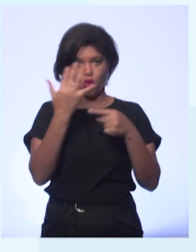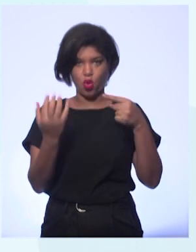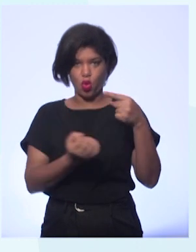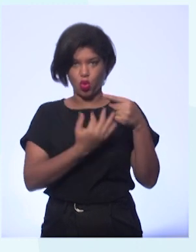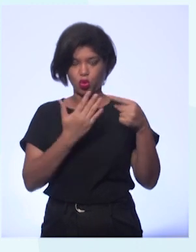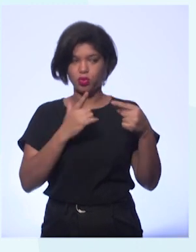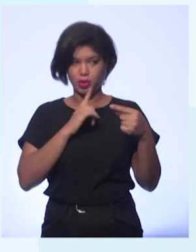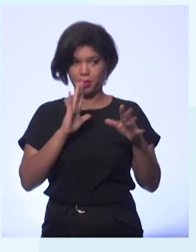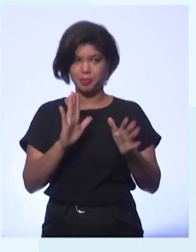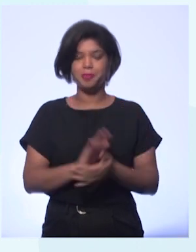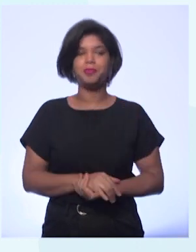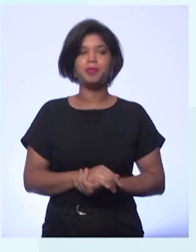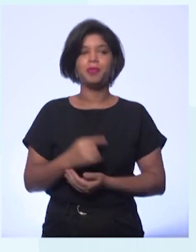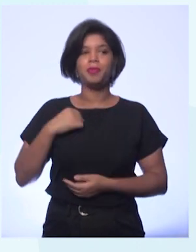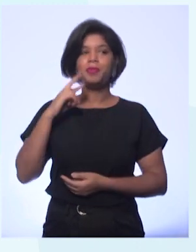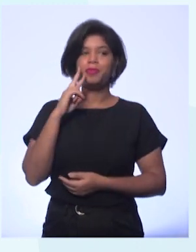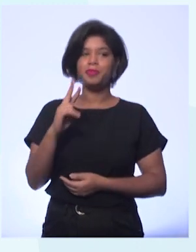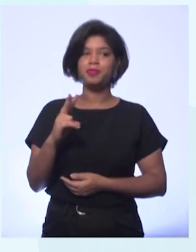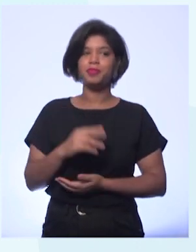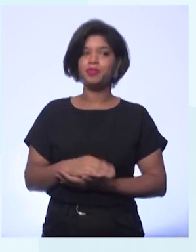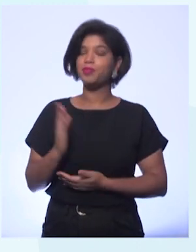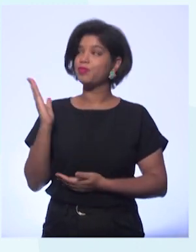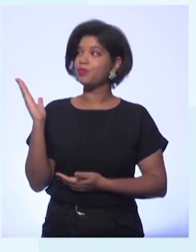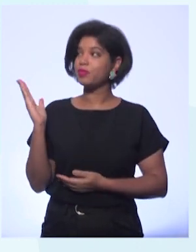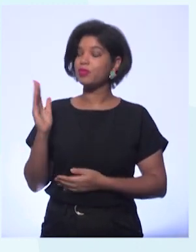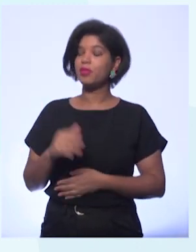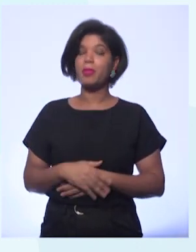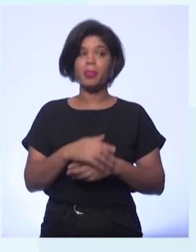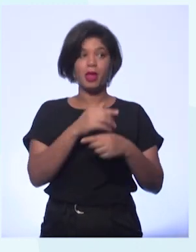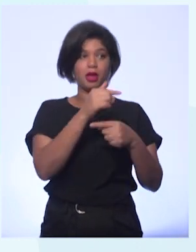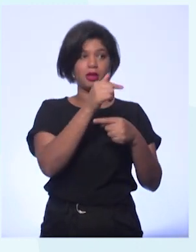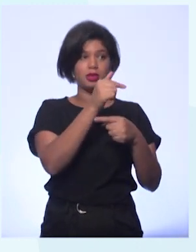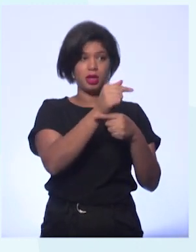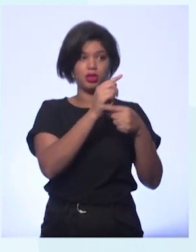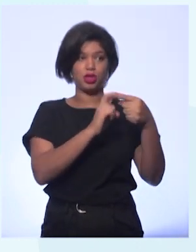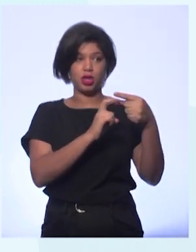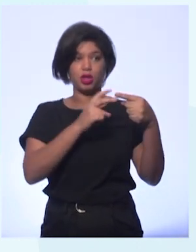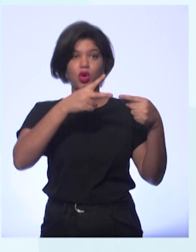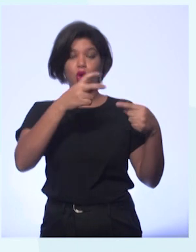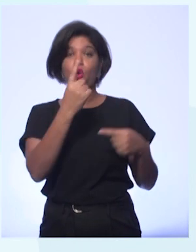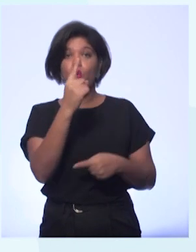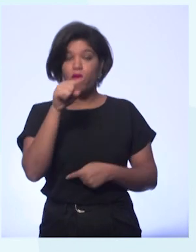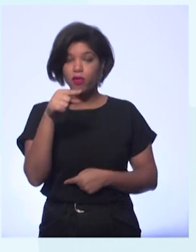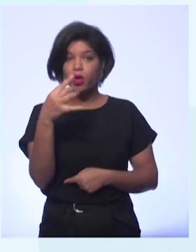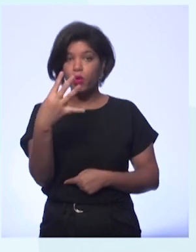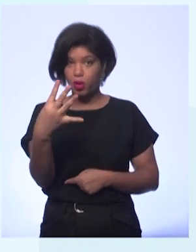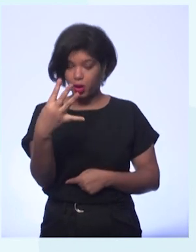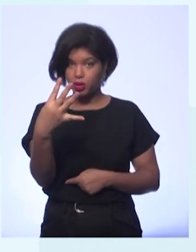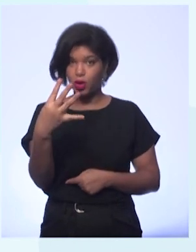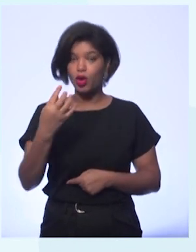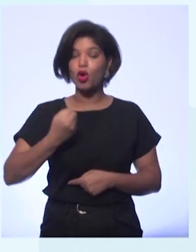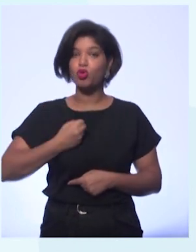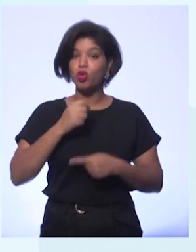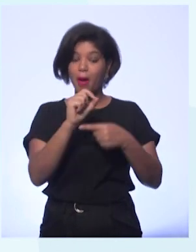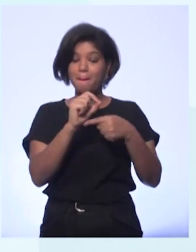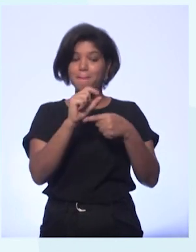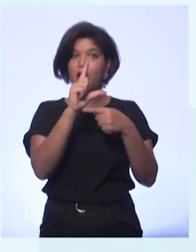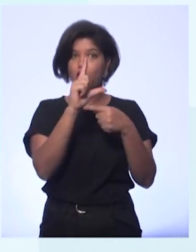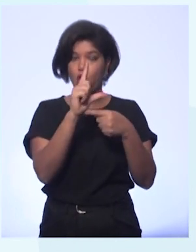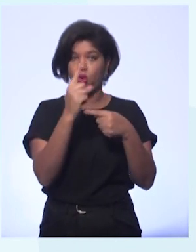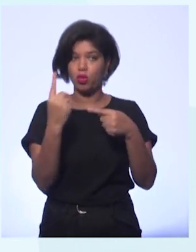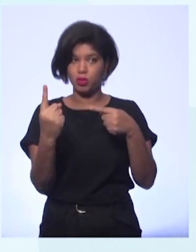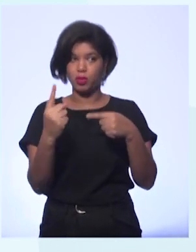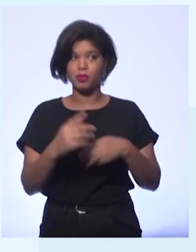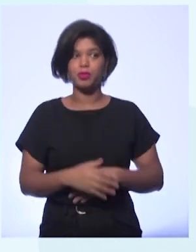No item A, 7 quintos, se eu dividir o 7 pelo 5 vai dar 1,4, que é um número maior que um inteiro. No item B, a